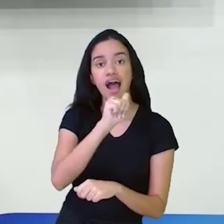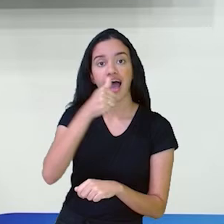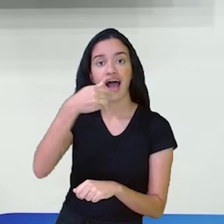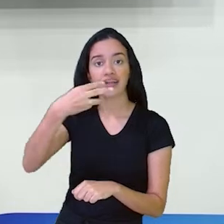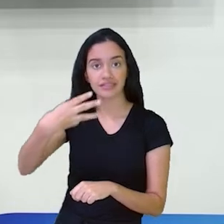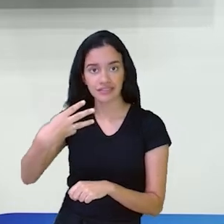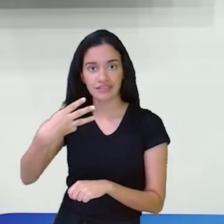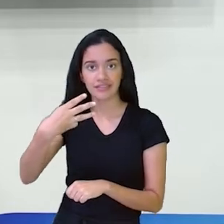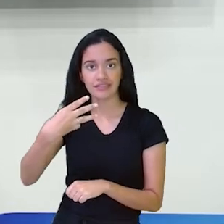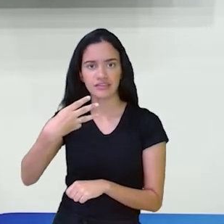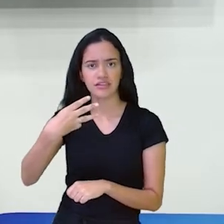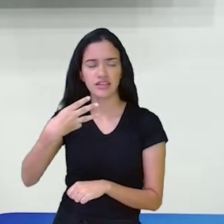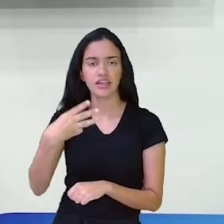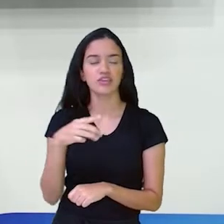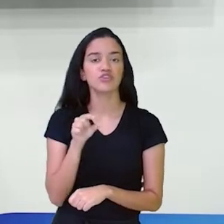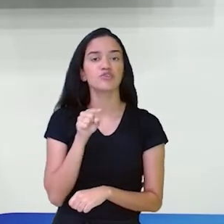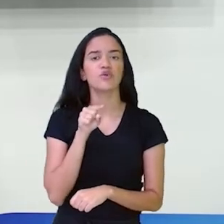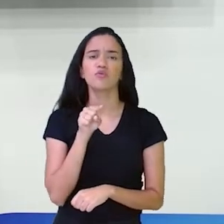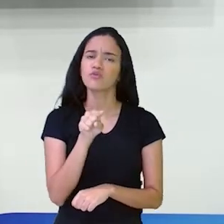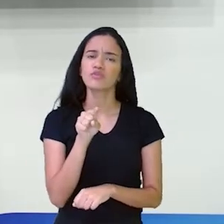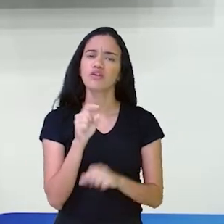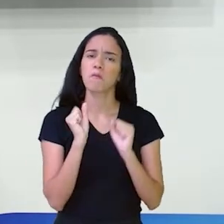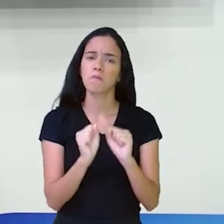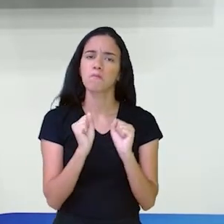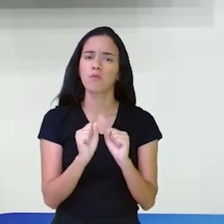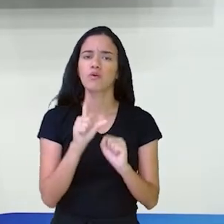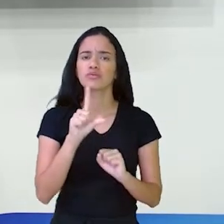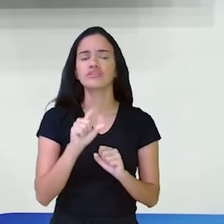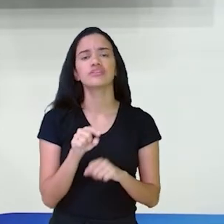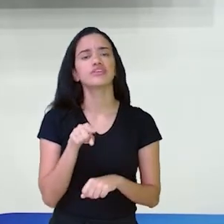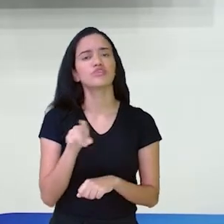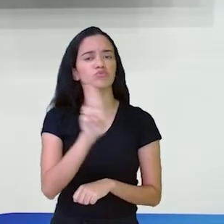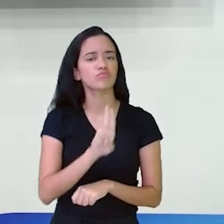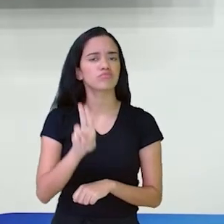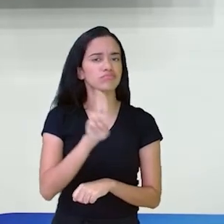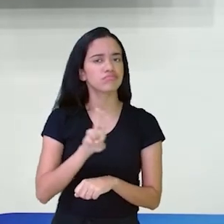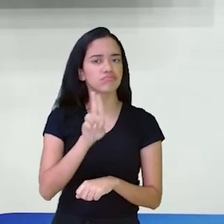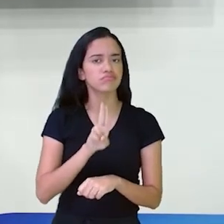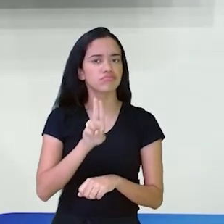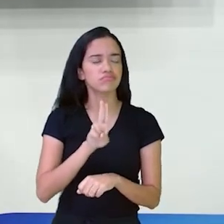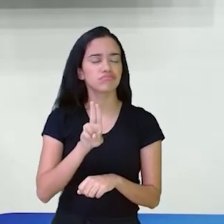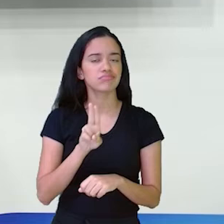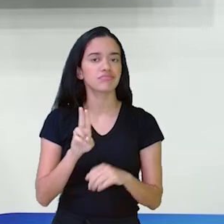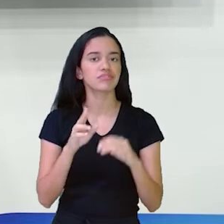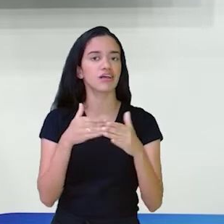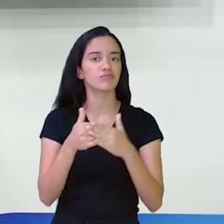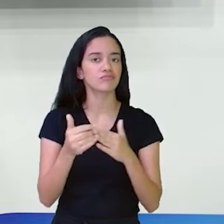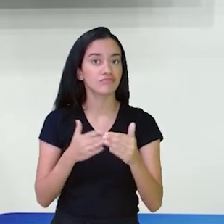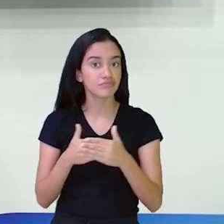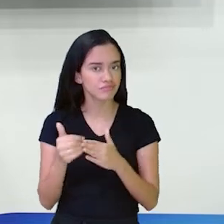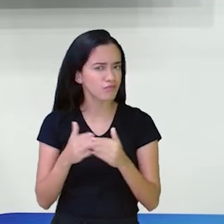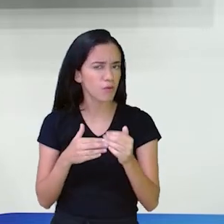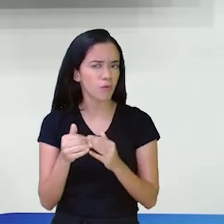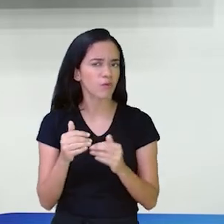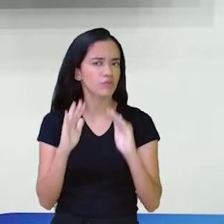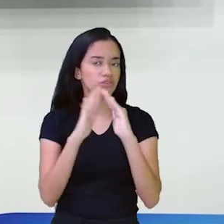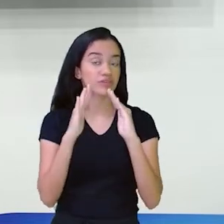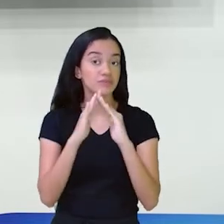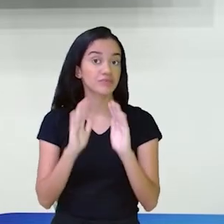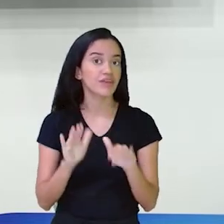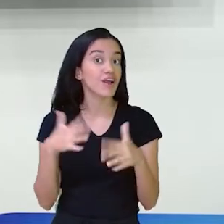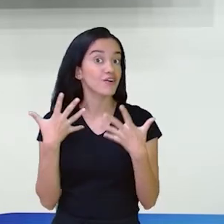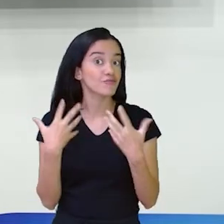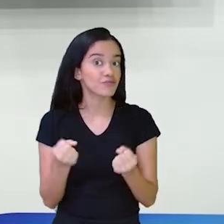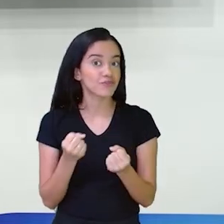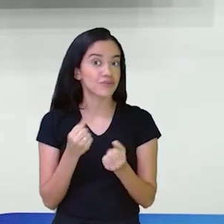tá? Mas você pode usar o que você tiver na sua casa, tá bom? E aí, vamos começar nossa oficina? Para